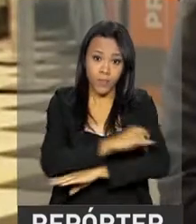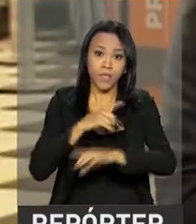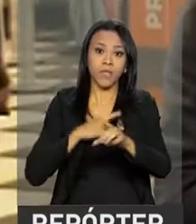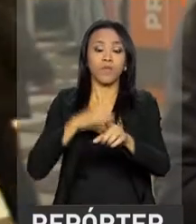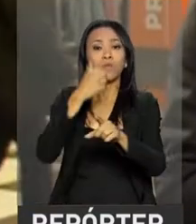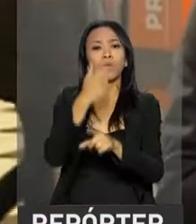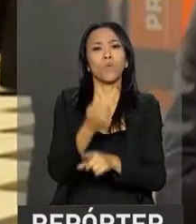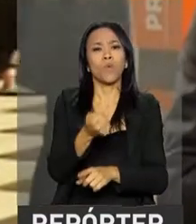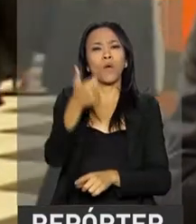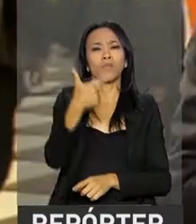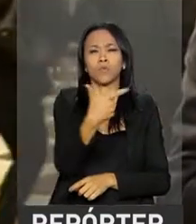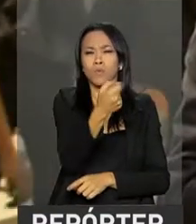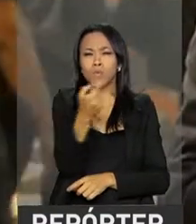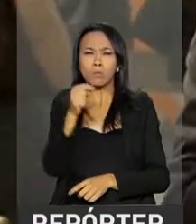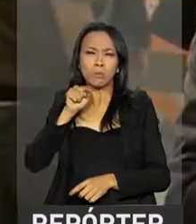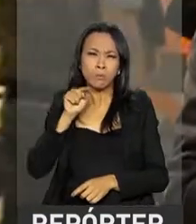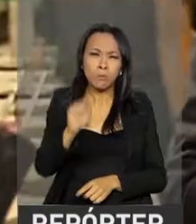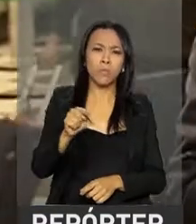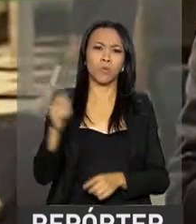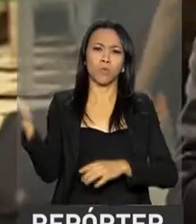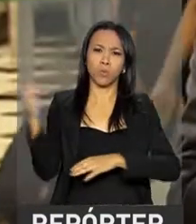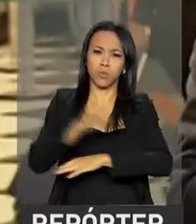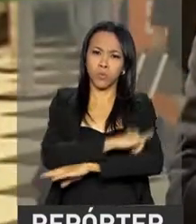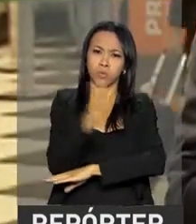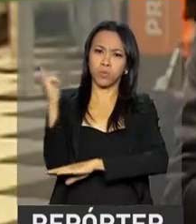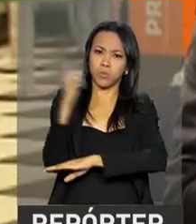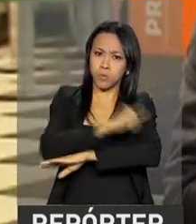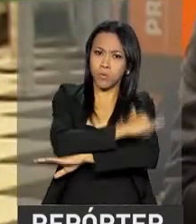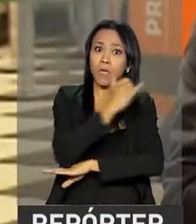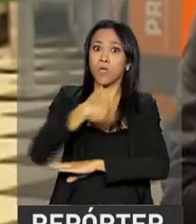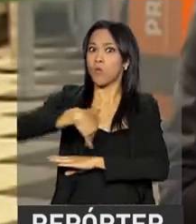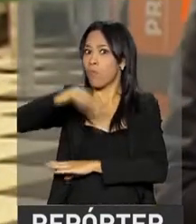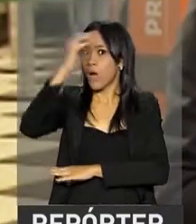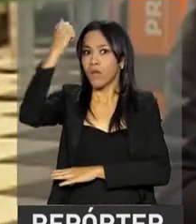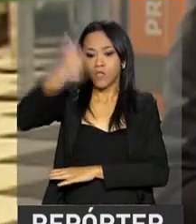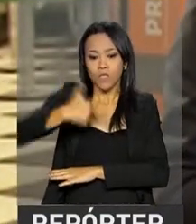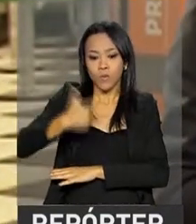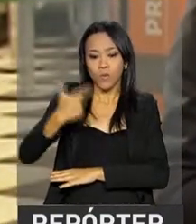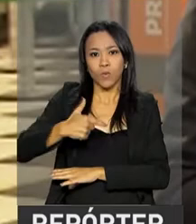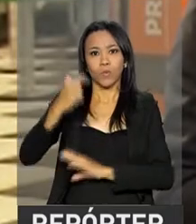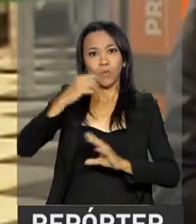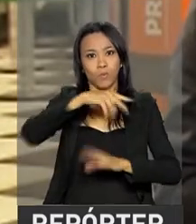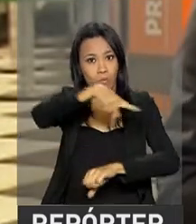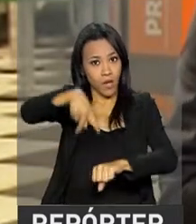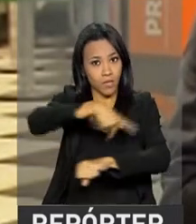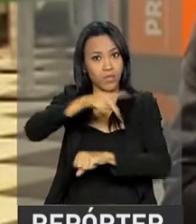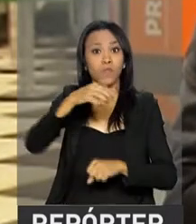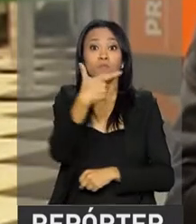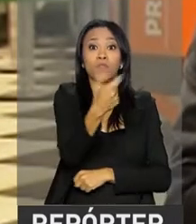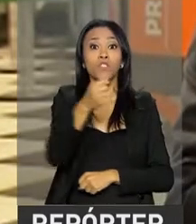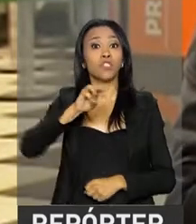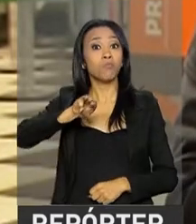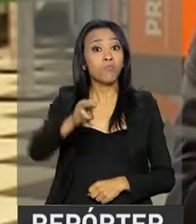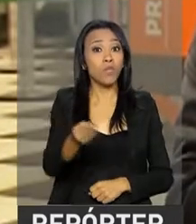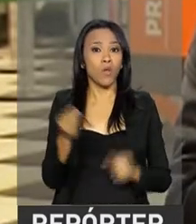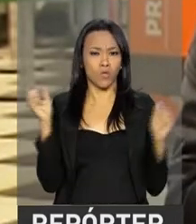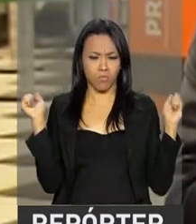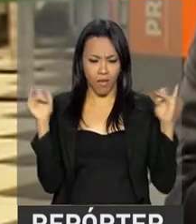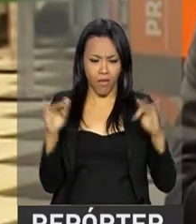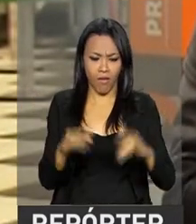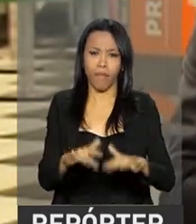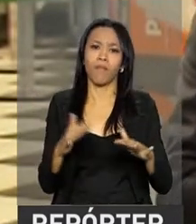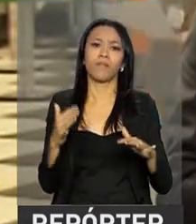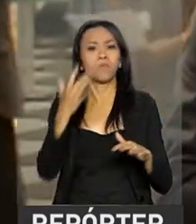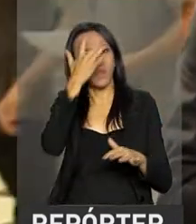200 mil pousos e decolagens e foi o segundo mais movimentado do país com 20 milhões e 200 mil passageiros 10%